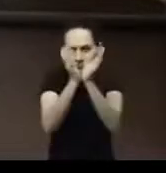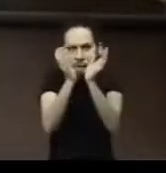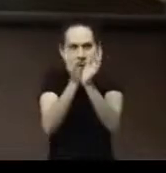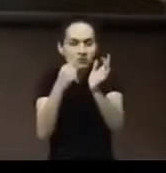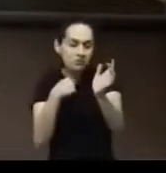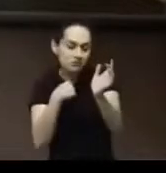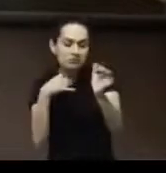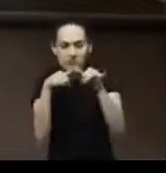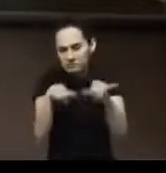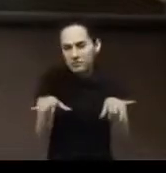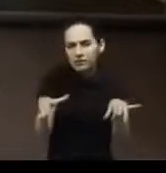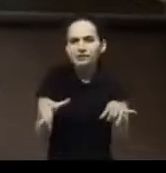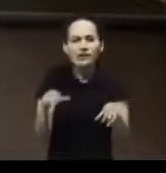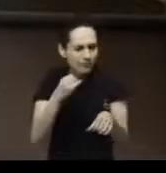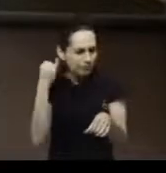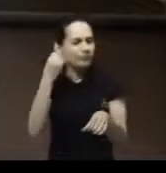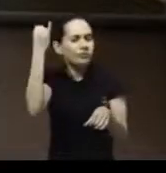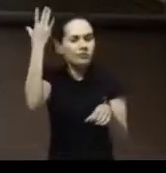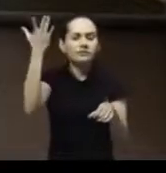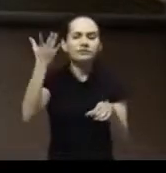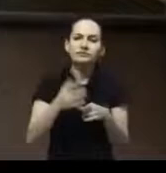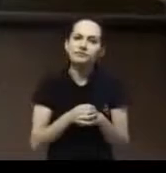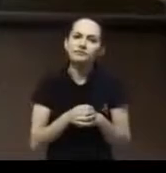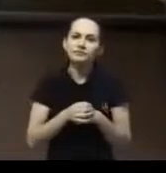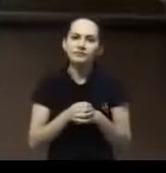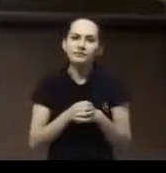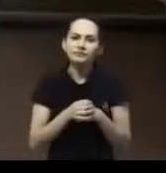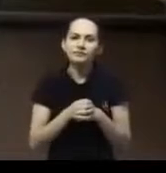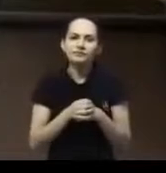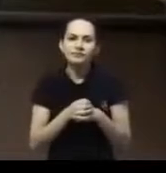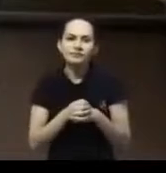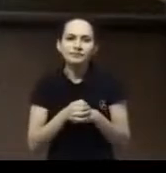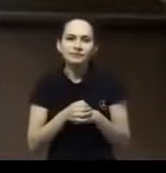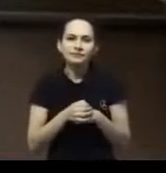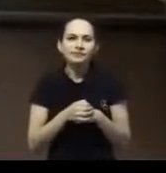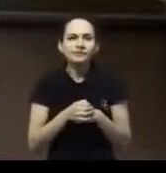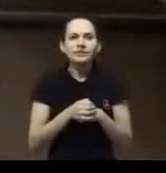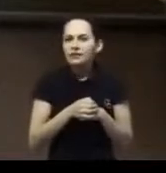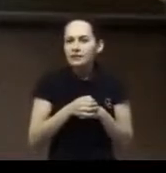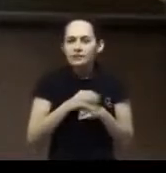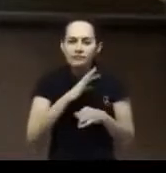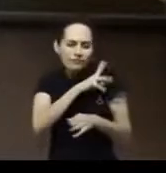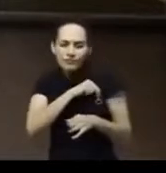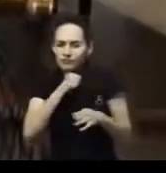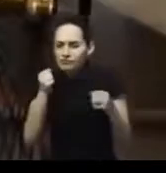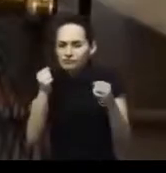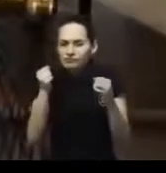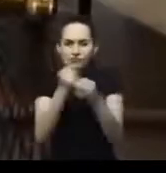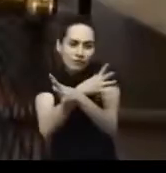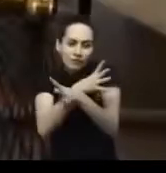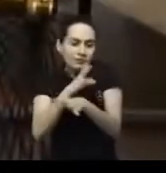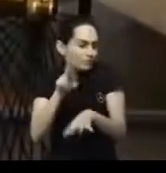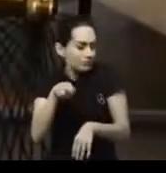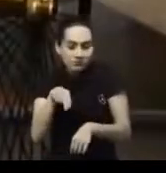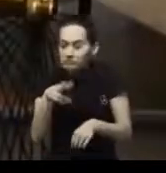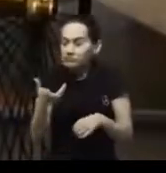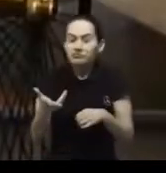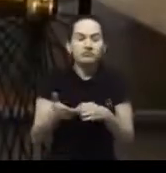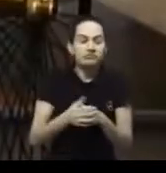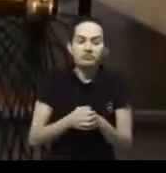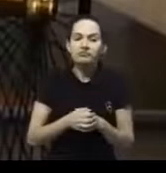eu estava isso era para mim muito importante então esse amor nunca mais consegui perder então eu